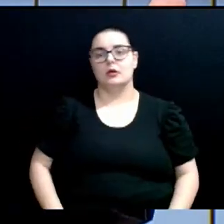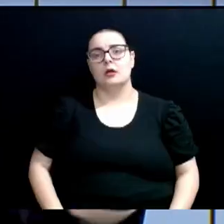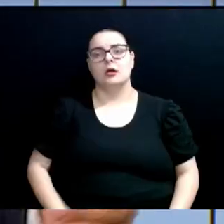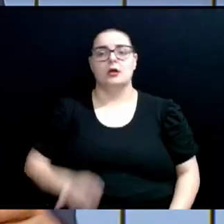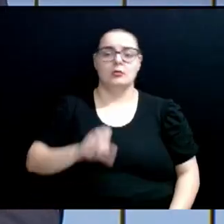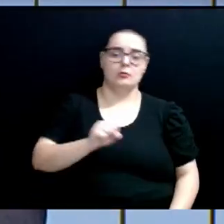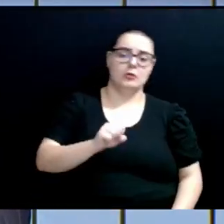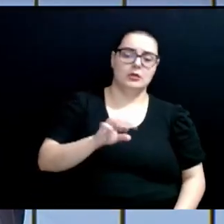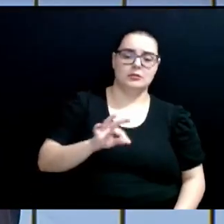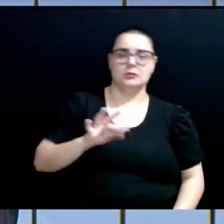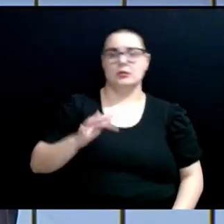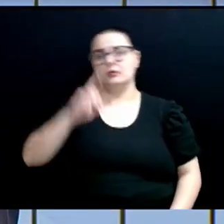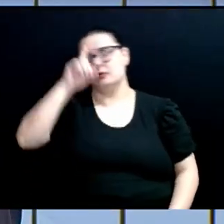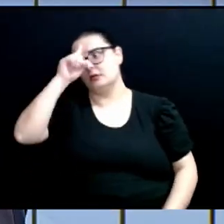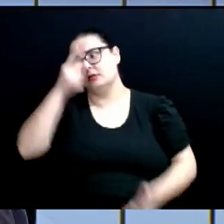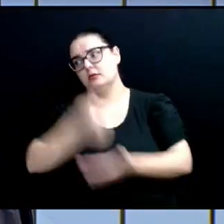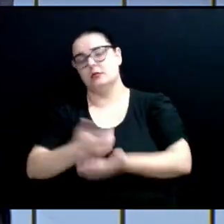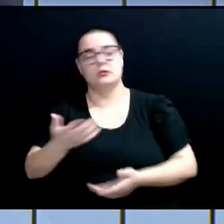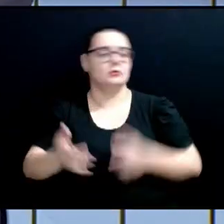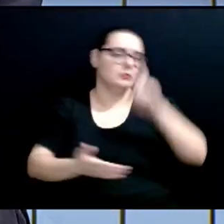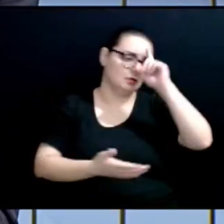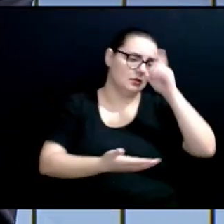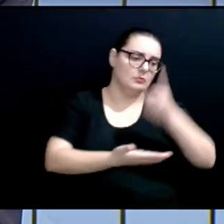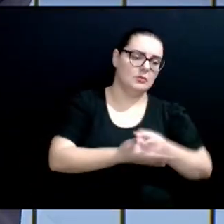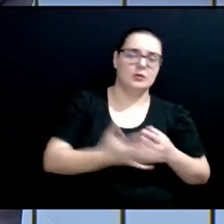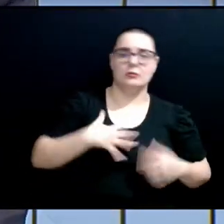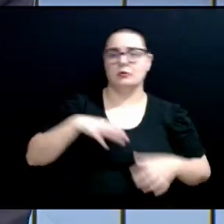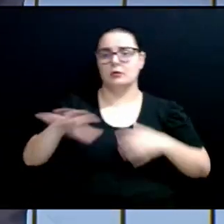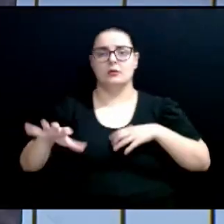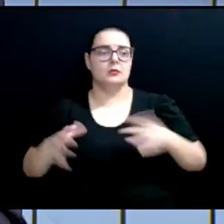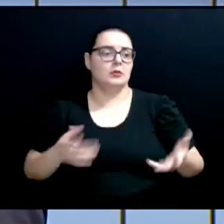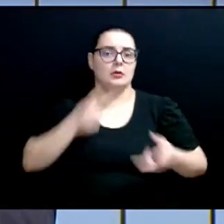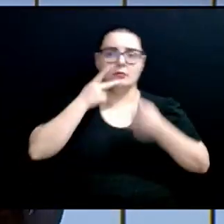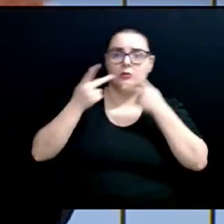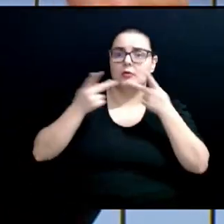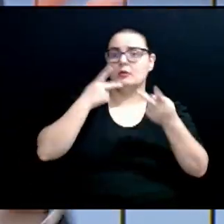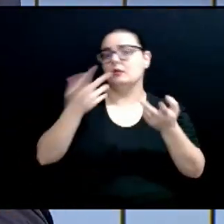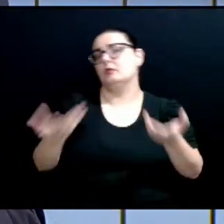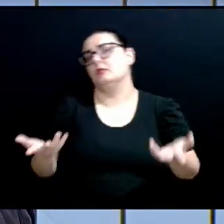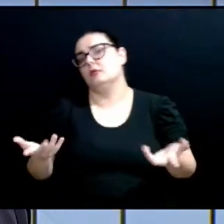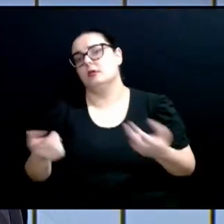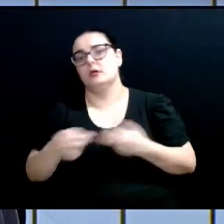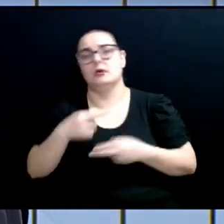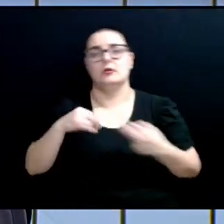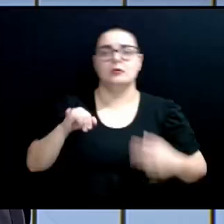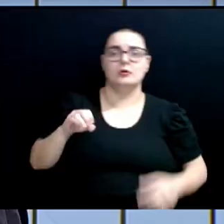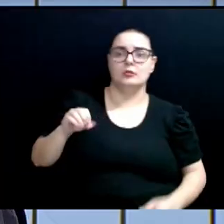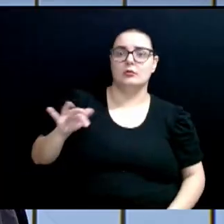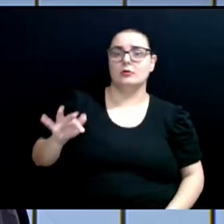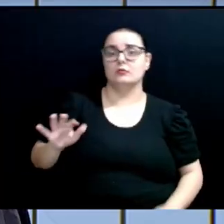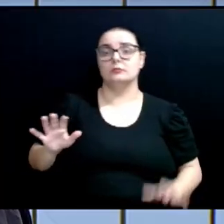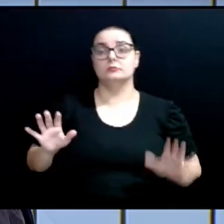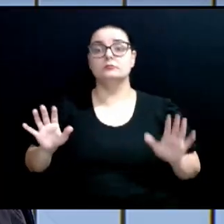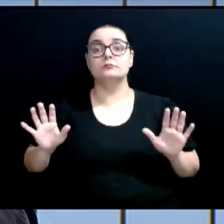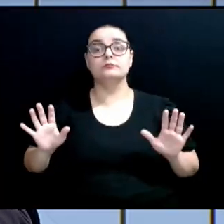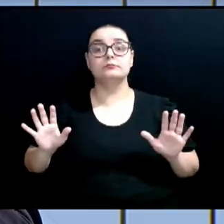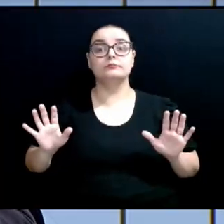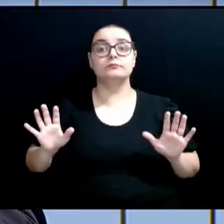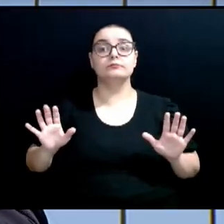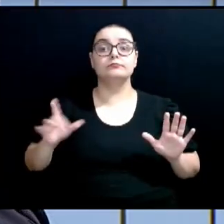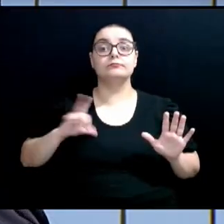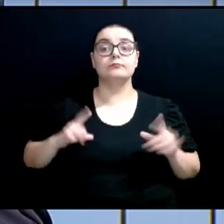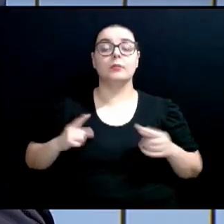decidiu de outra maneira, o Supremo está falando sobre a questão do IOF, bom, mas houve uma provocação.